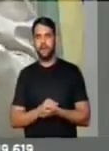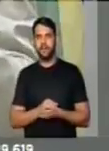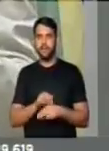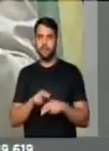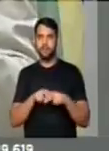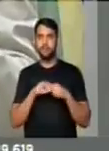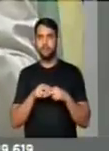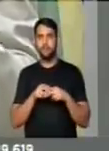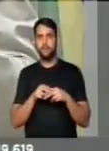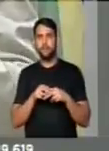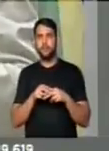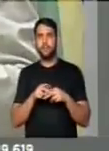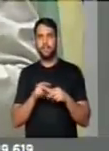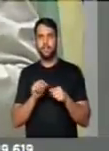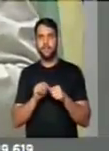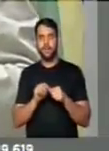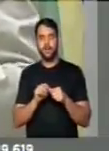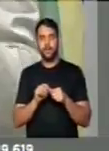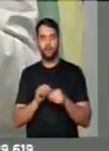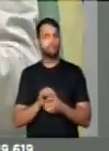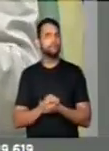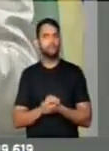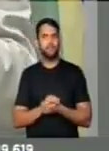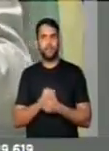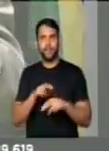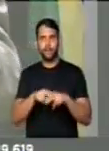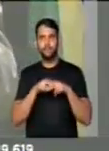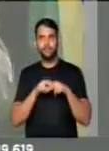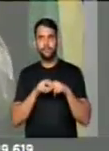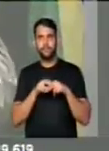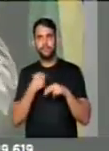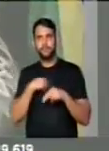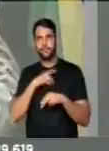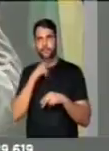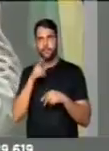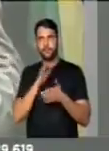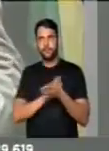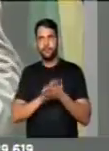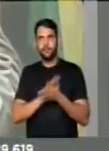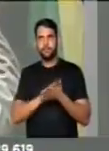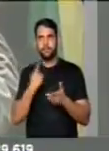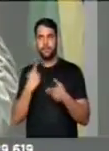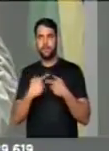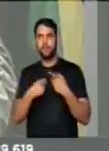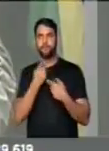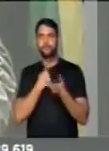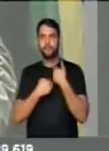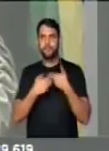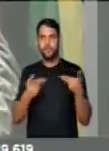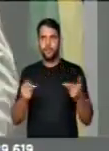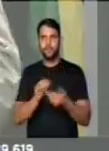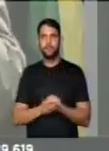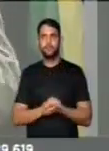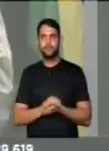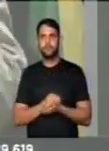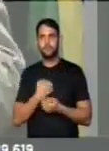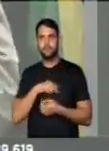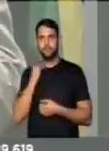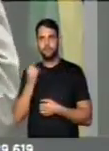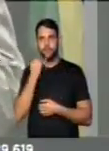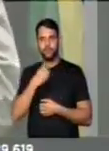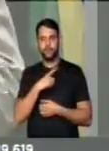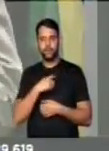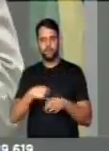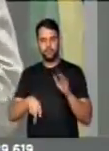se preparar para ser oposição. Mas não está se preparando porque não tem vontade. Viciou-se